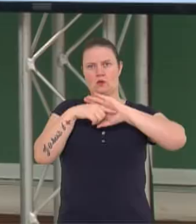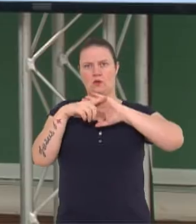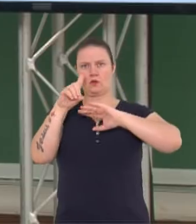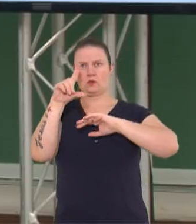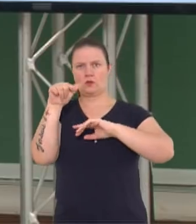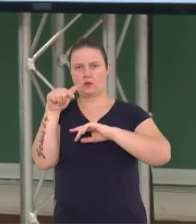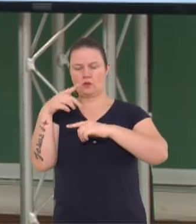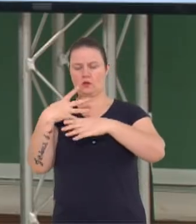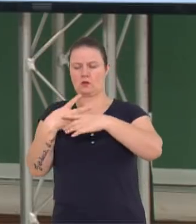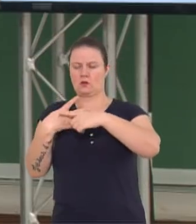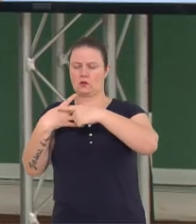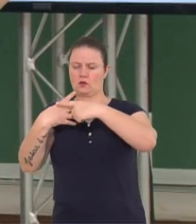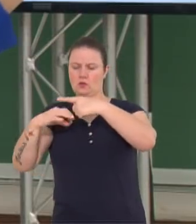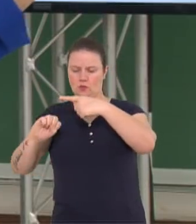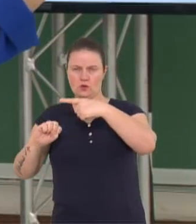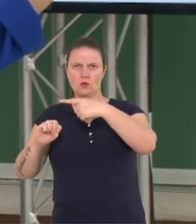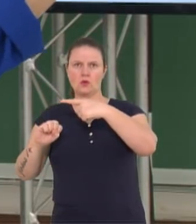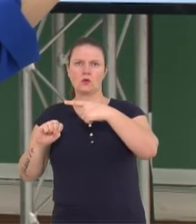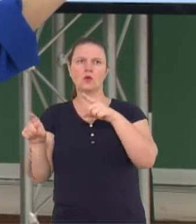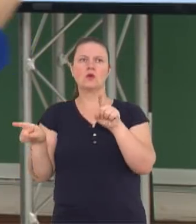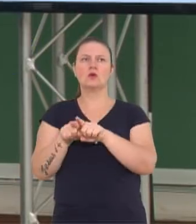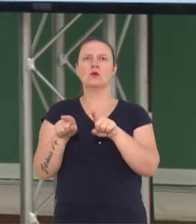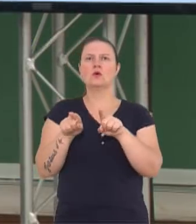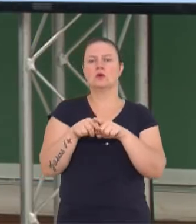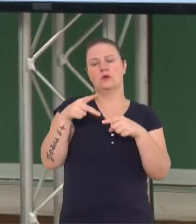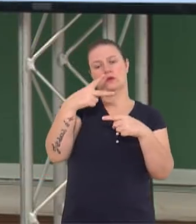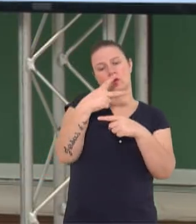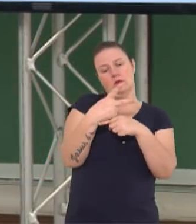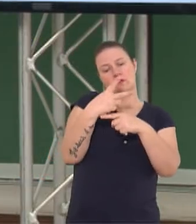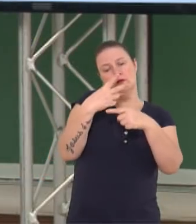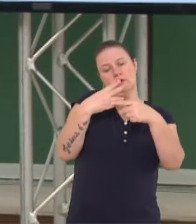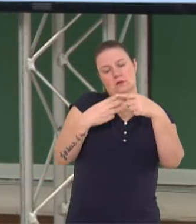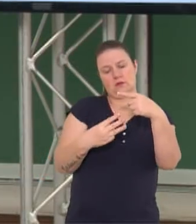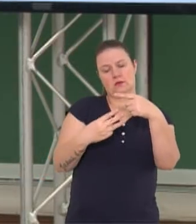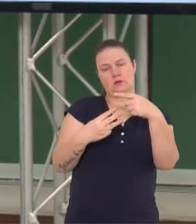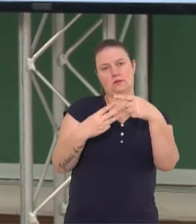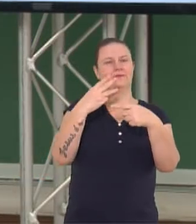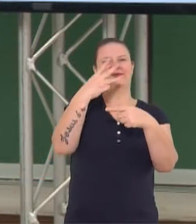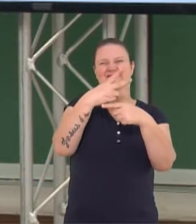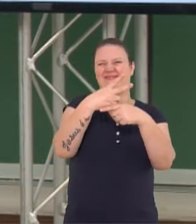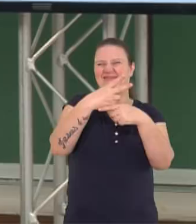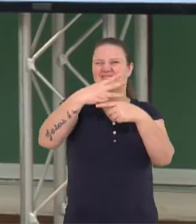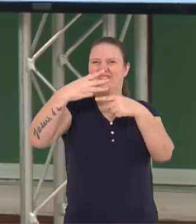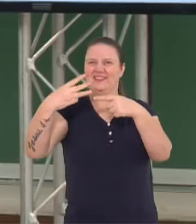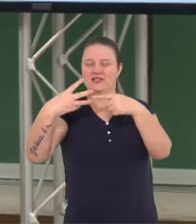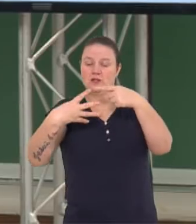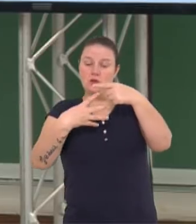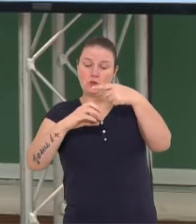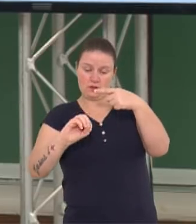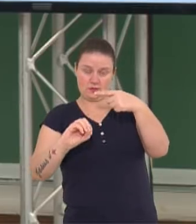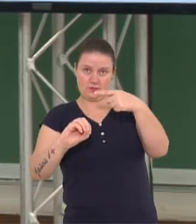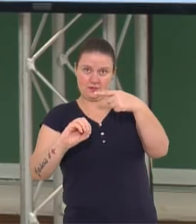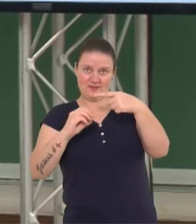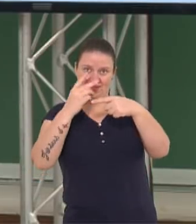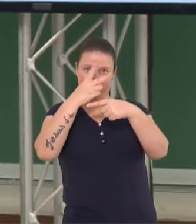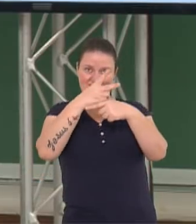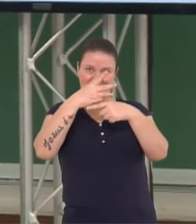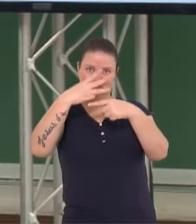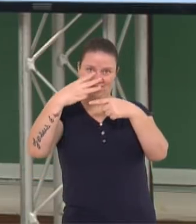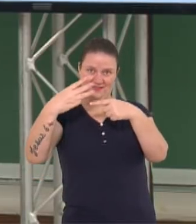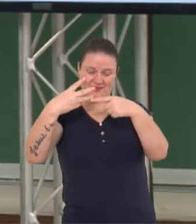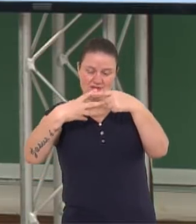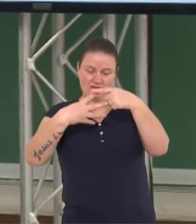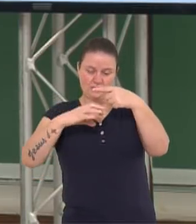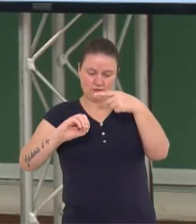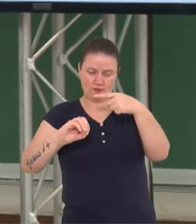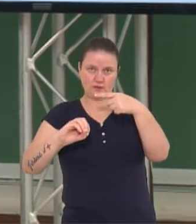17 40avos vai dar o quê? 23 40avos. Ah, então quer dizer que falta